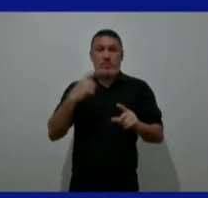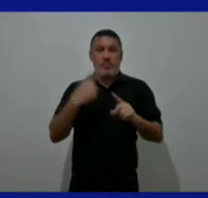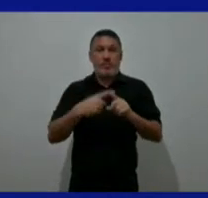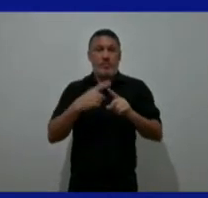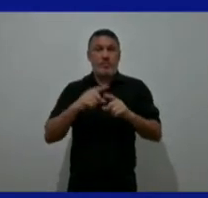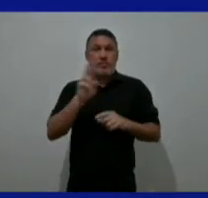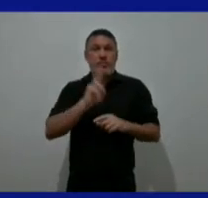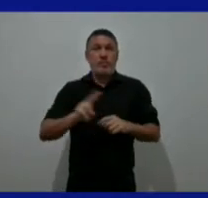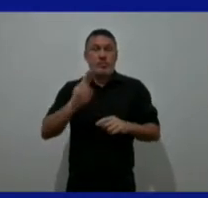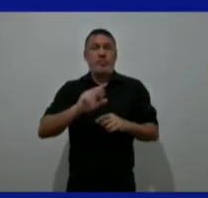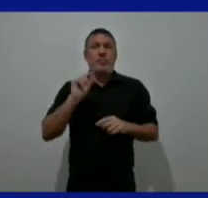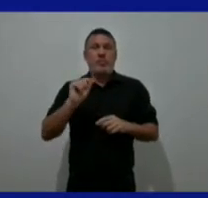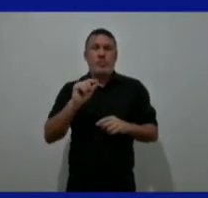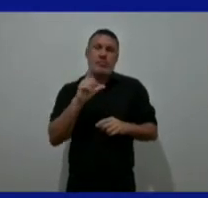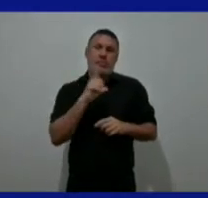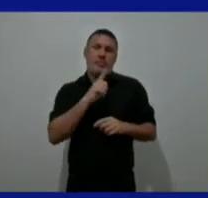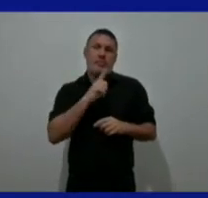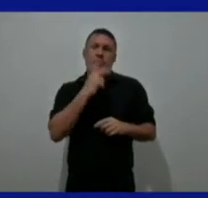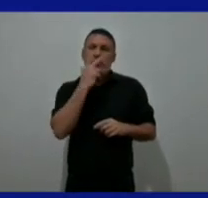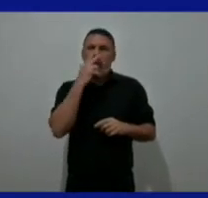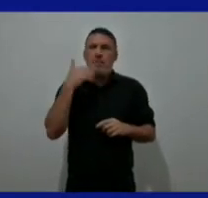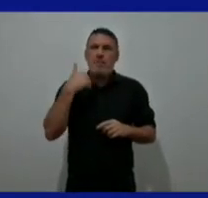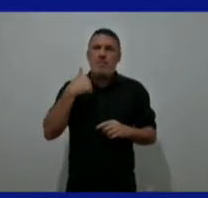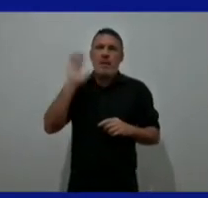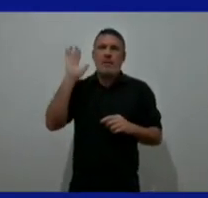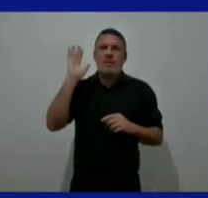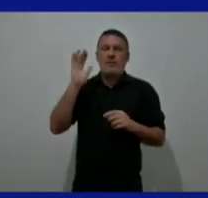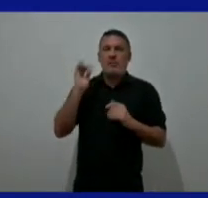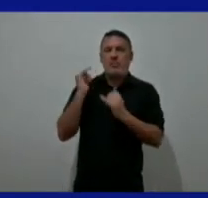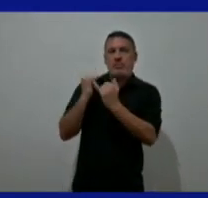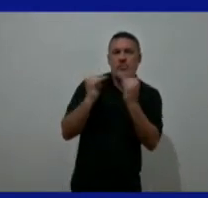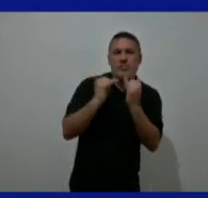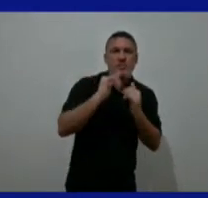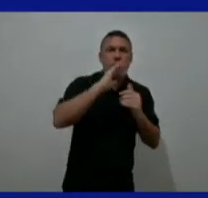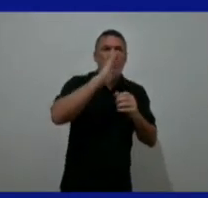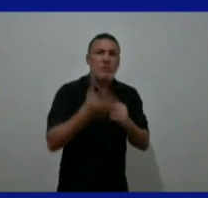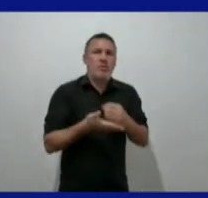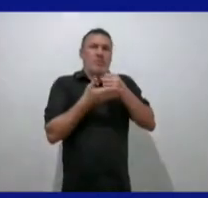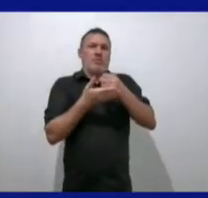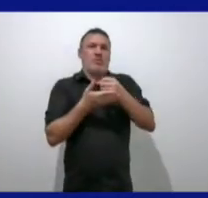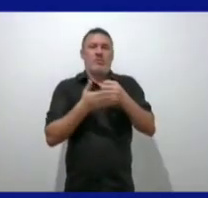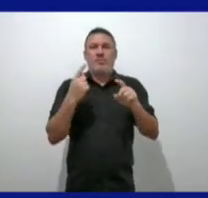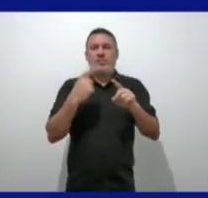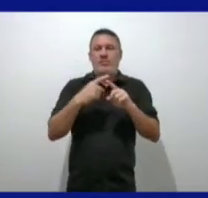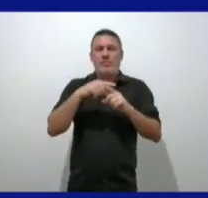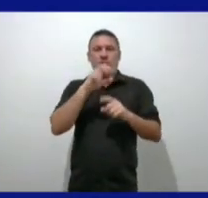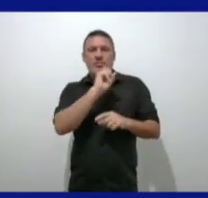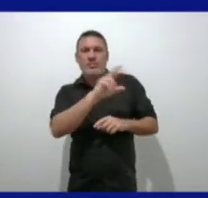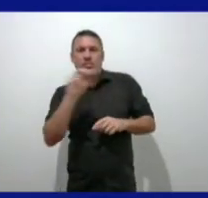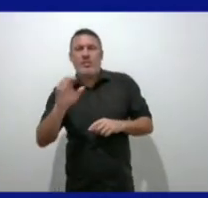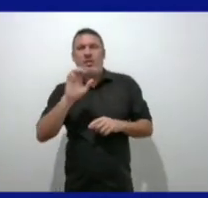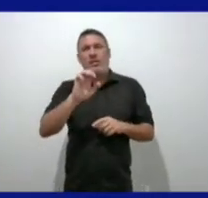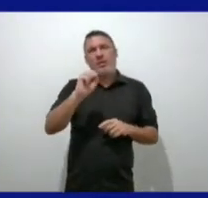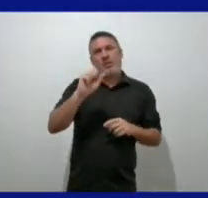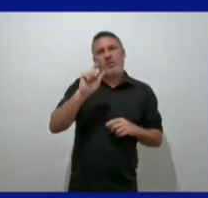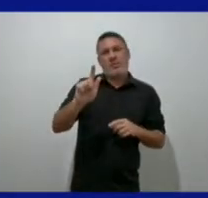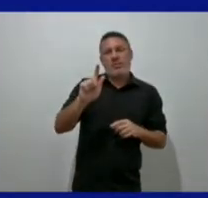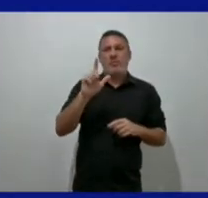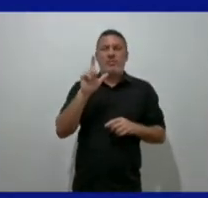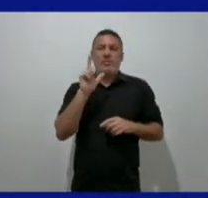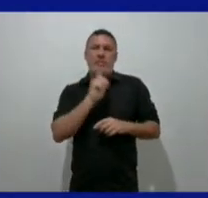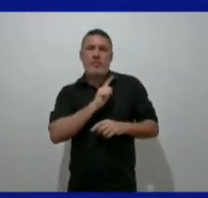quase que como um sinônimo de sustentabilidade. Todo dia a gente vê ESG, só falta a gente ter uma feira de produtos